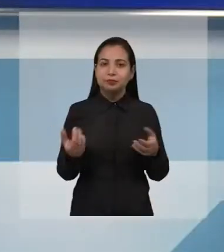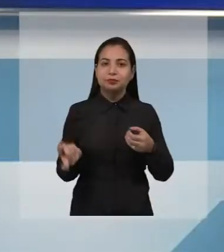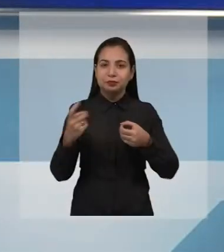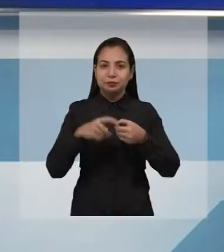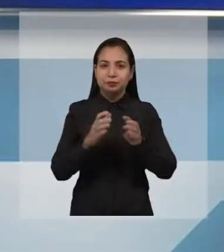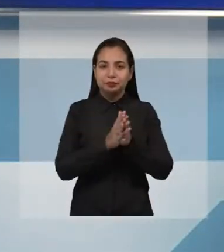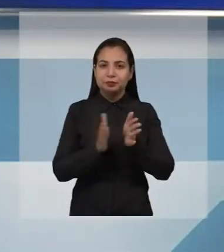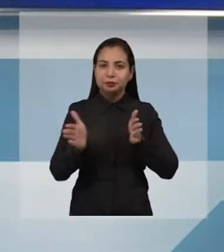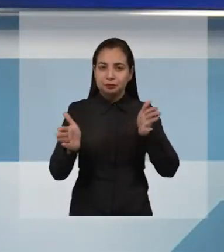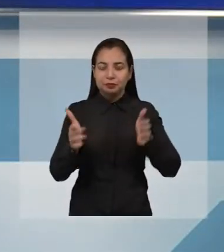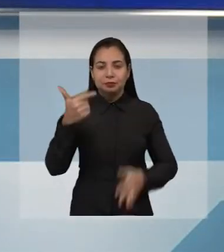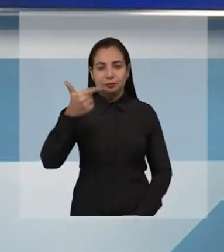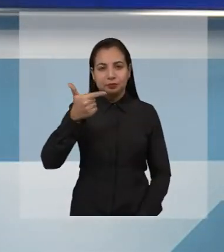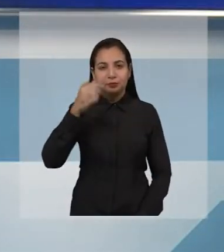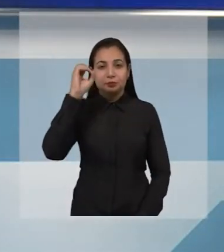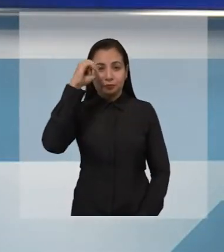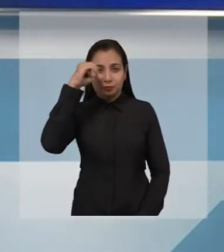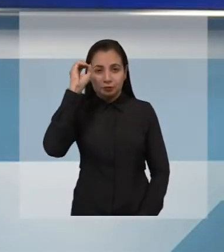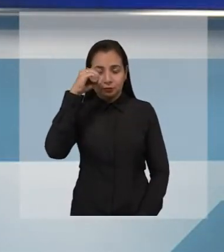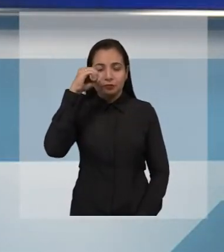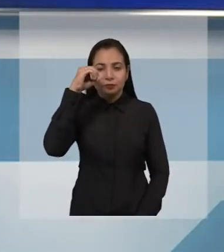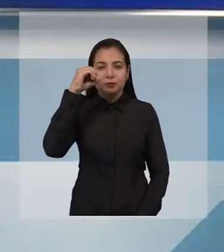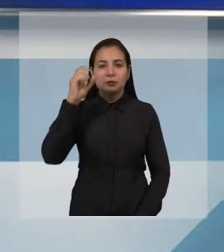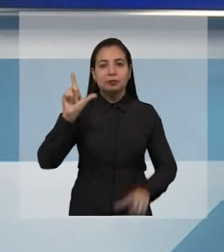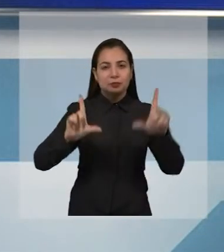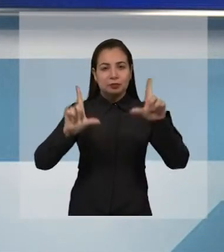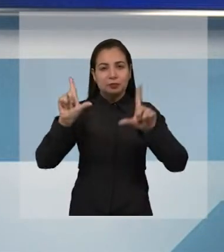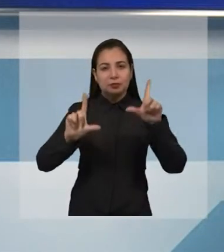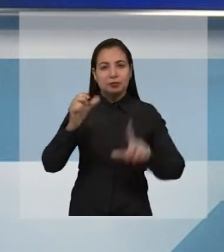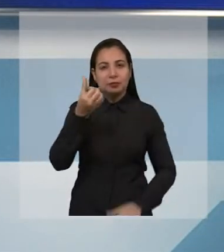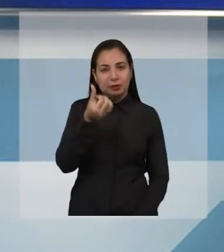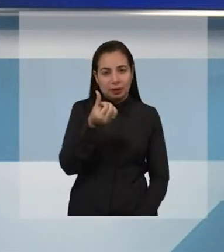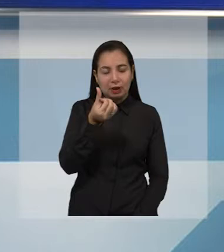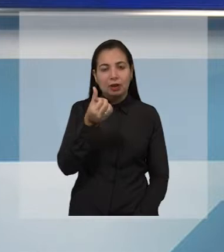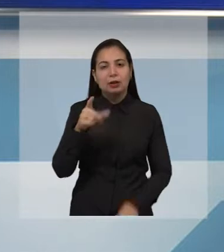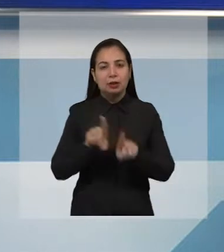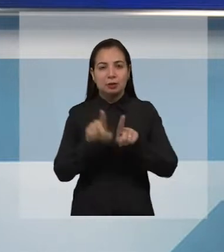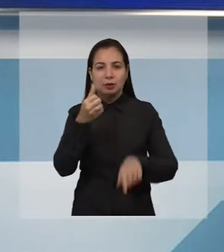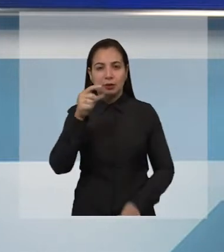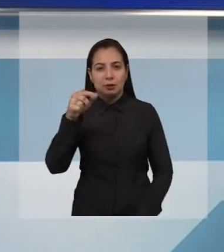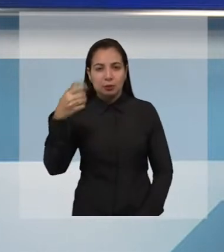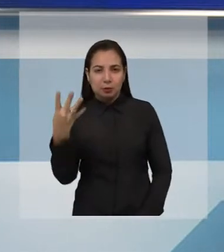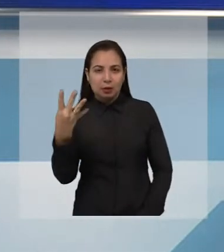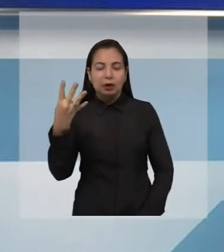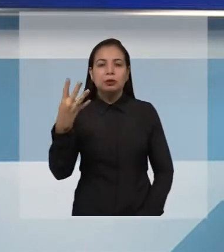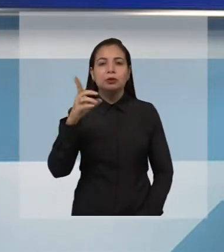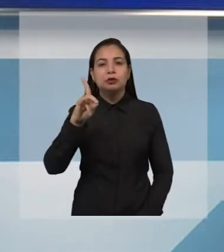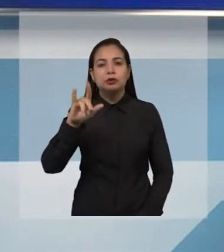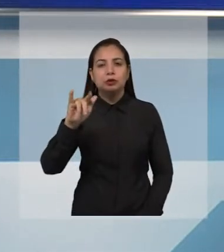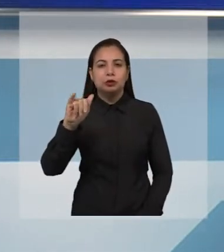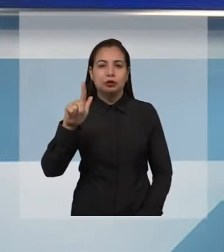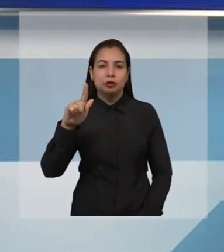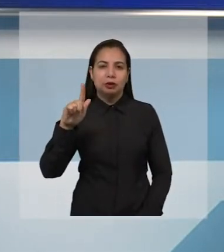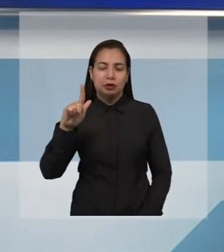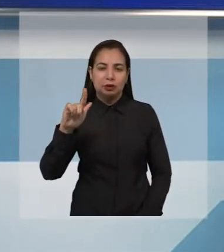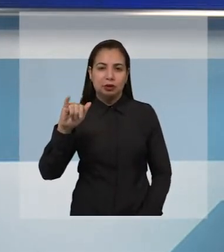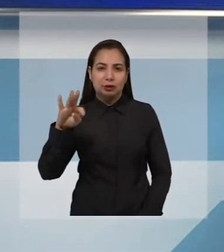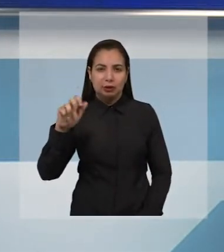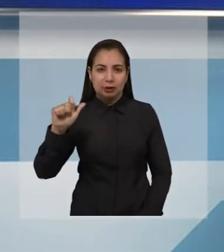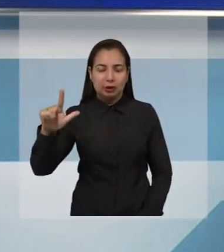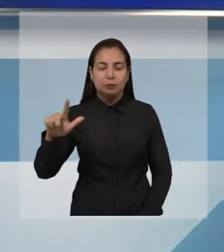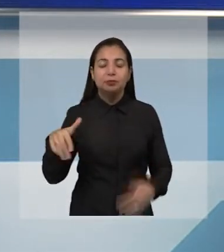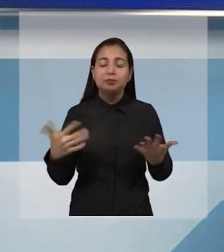De volta com o segundo bloco do programa Observatório pela TV Fortaleza, canal 6 da Multiplay e 61.4 digital. Para você assinante que ligou agora, nós